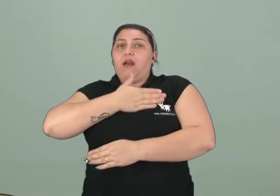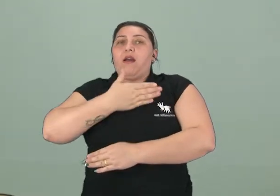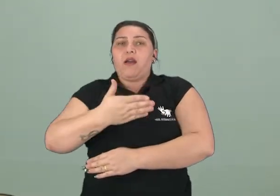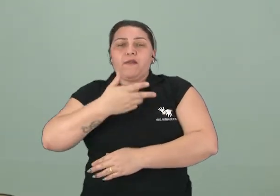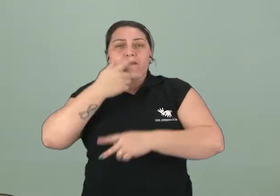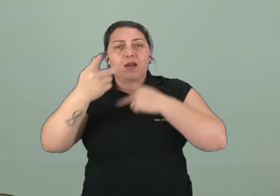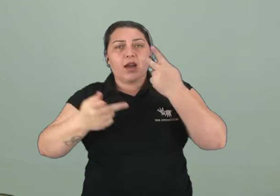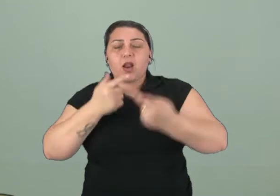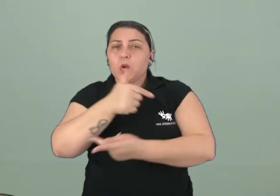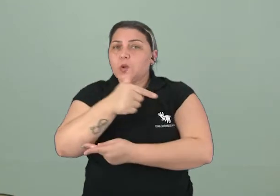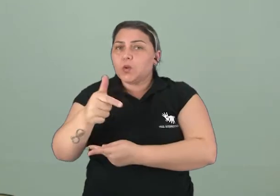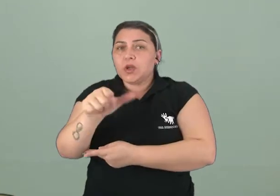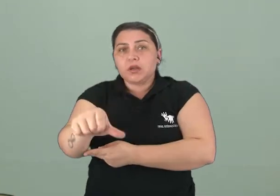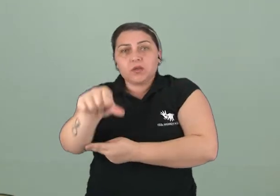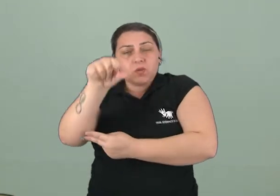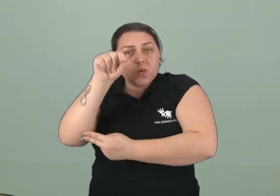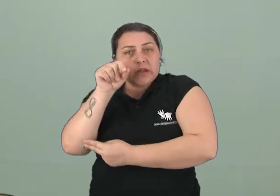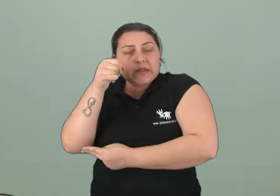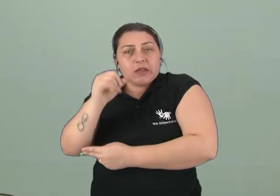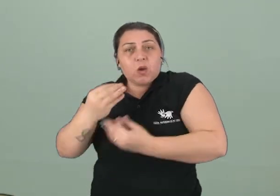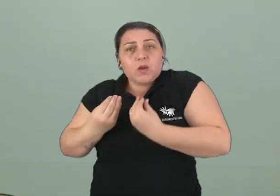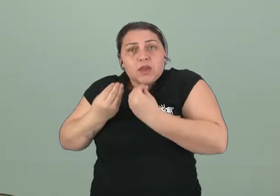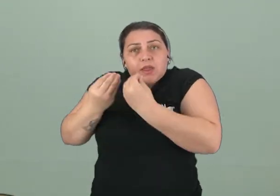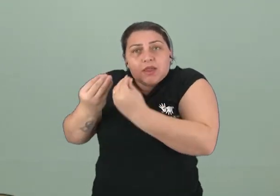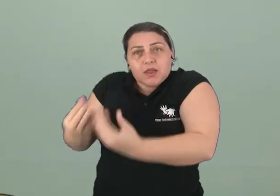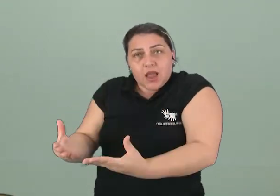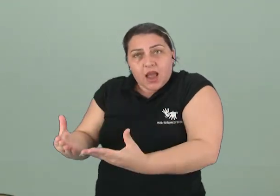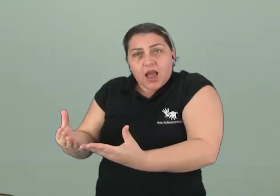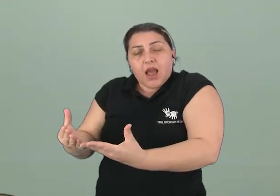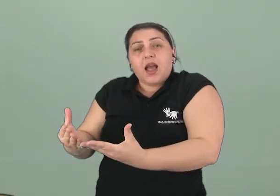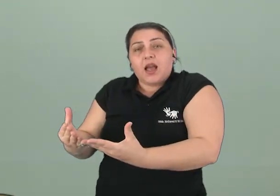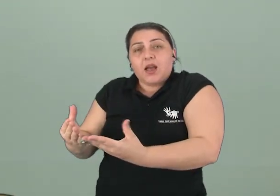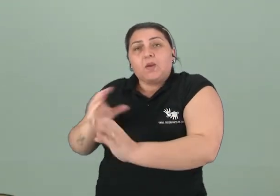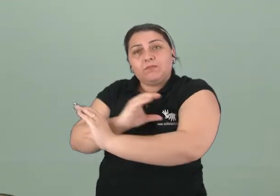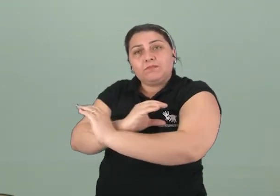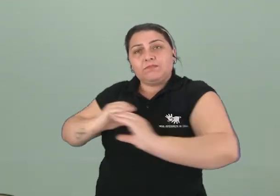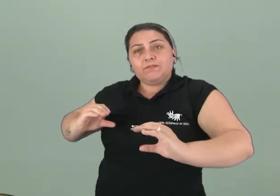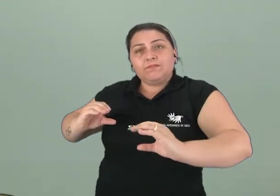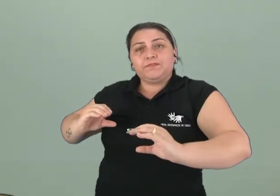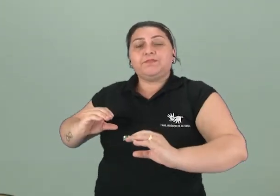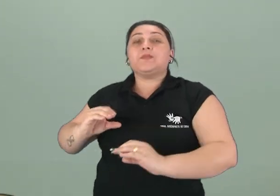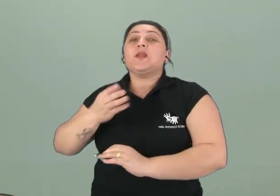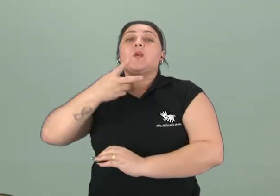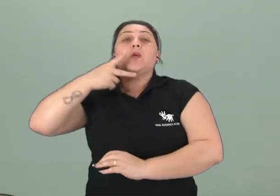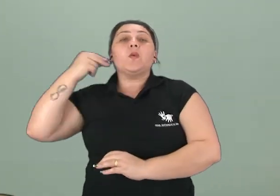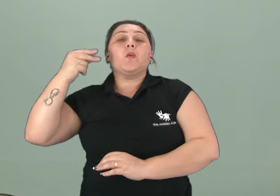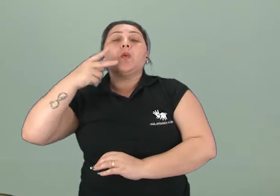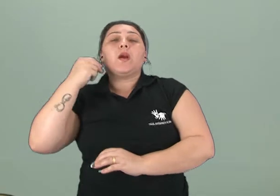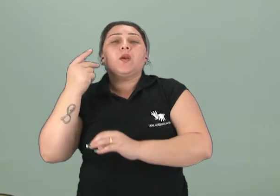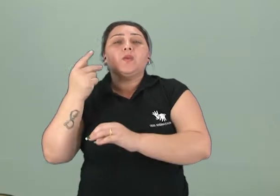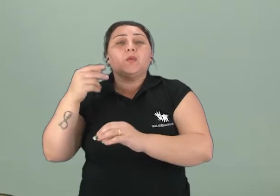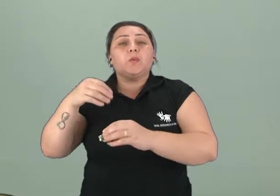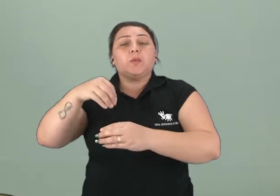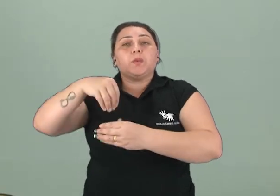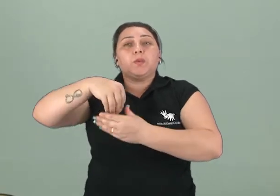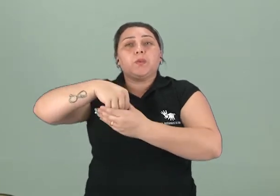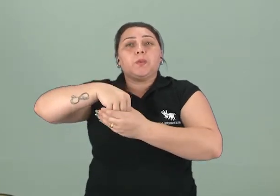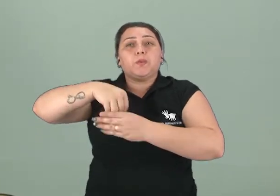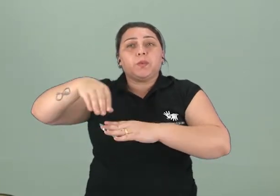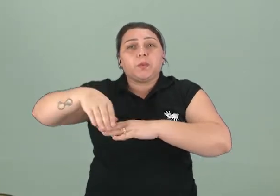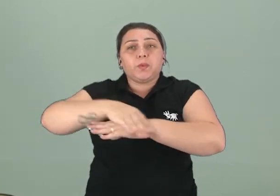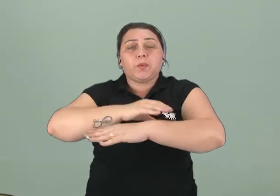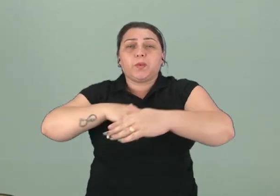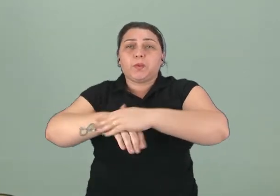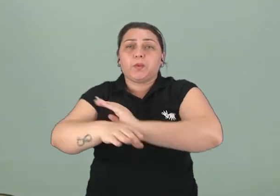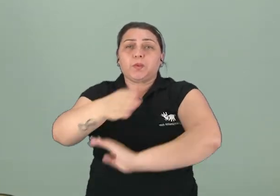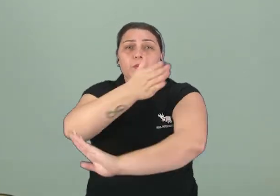que falava não tinha outra escola se não idade um pouco de confiança o gato Cassol calçou as botas